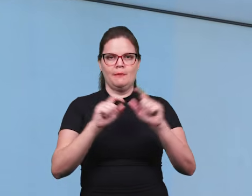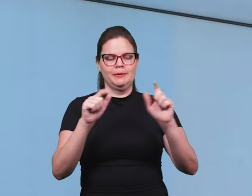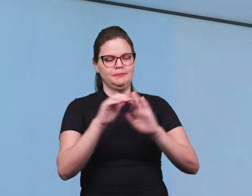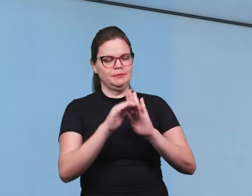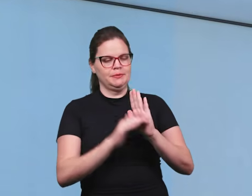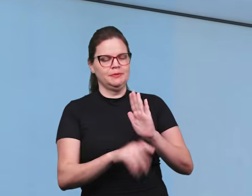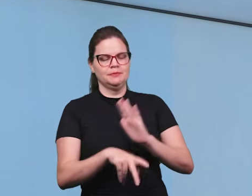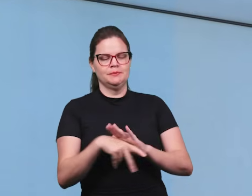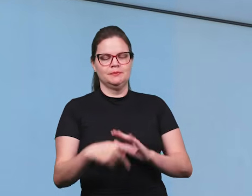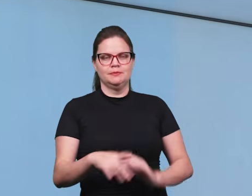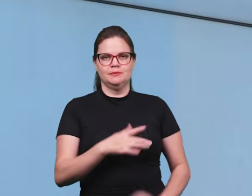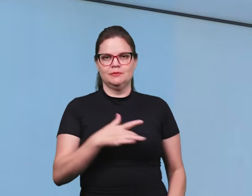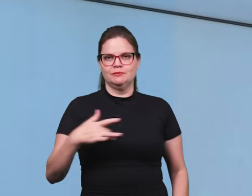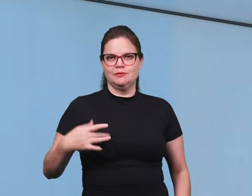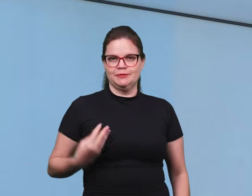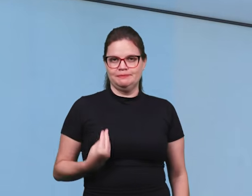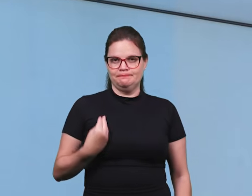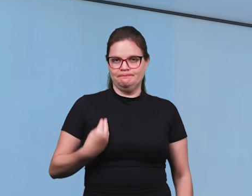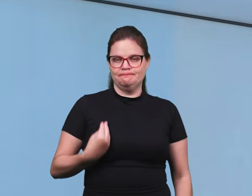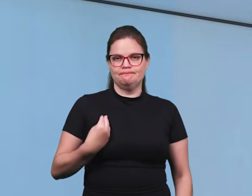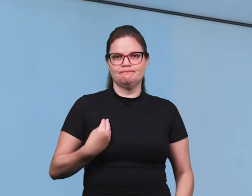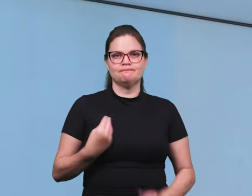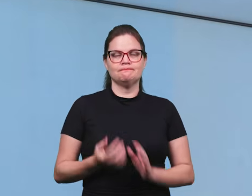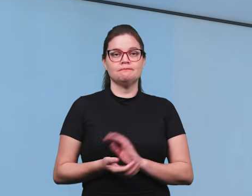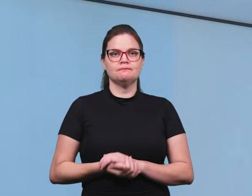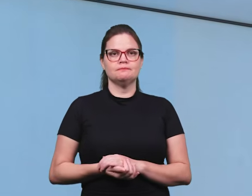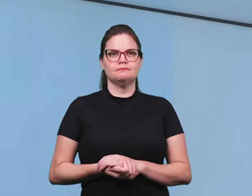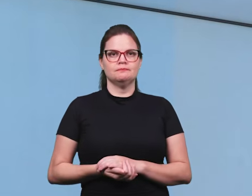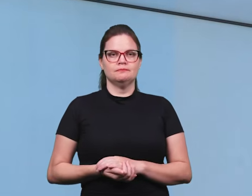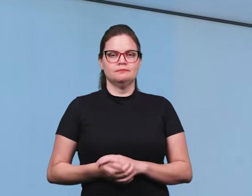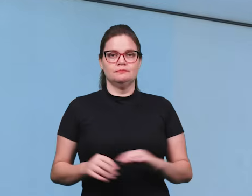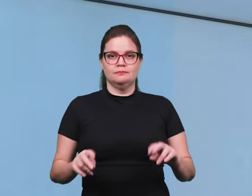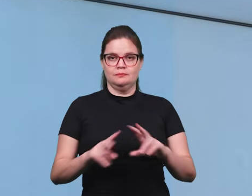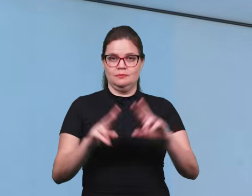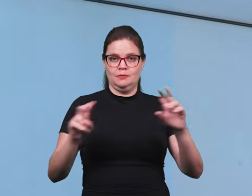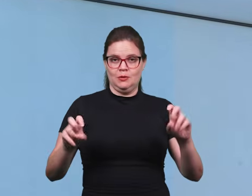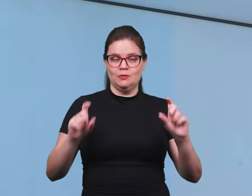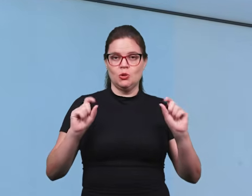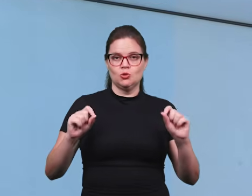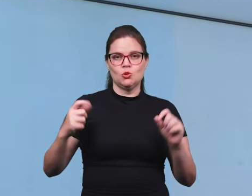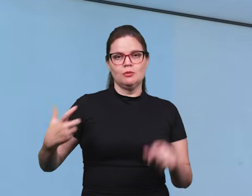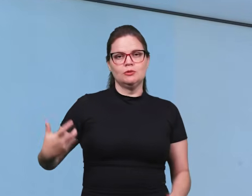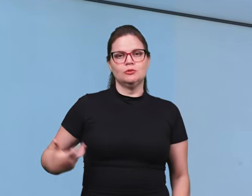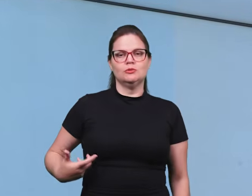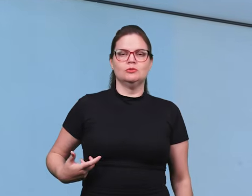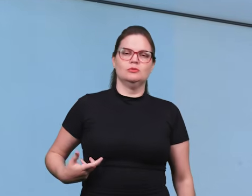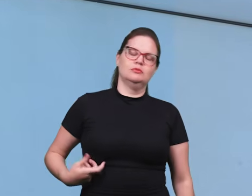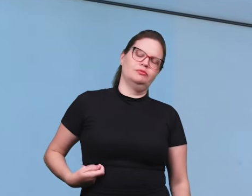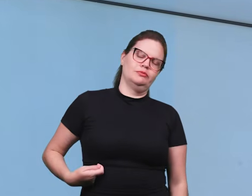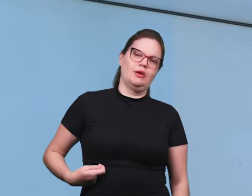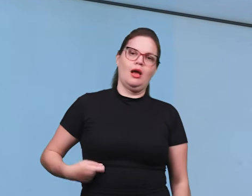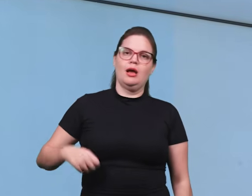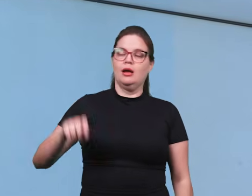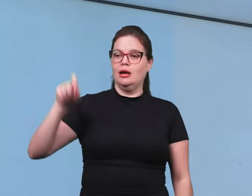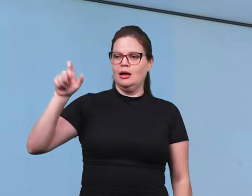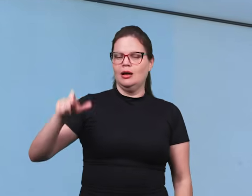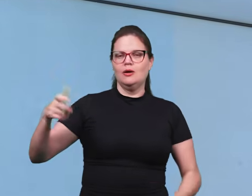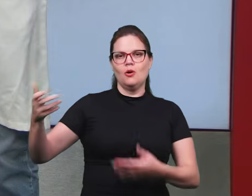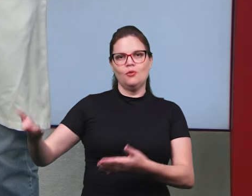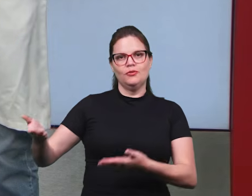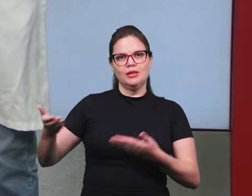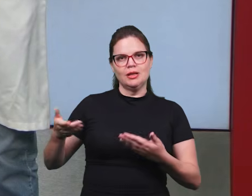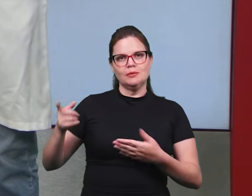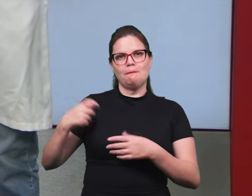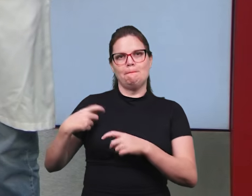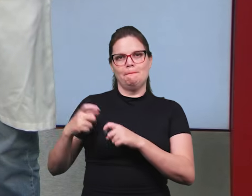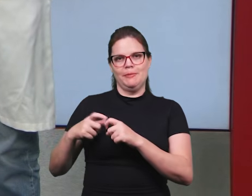playlist do Viver com Saúde. E para falar sobre anestesiologia, anestesias, eu trouxe aqui